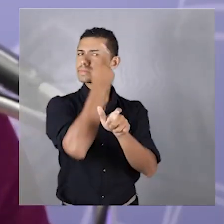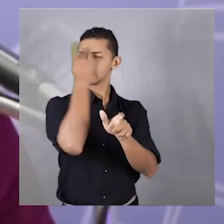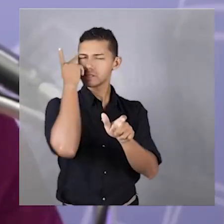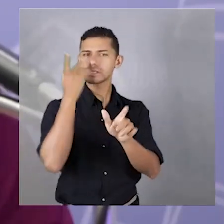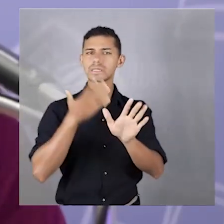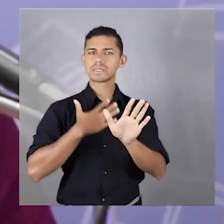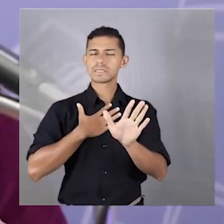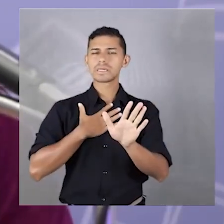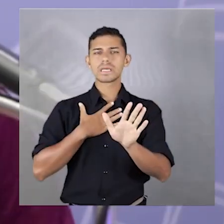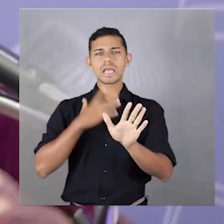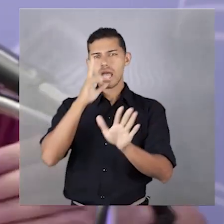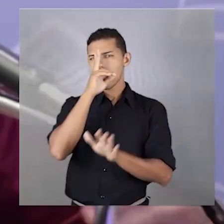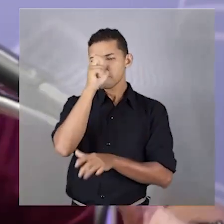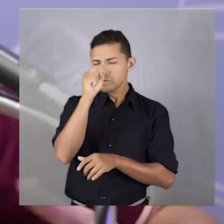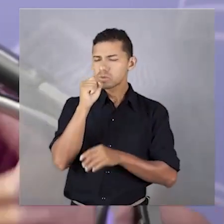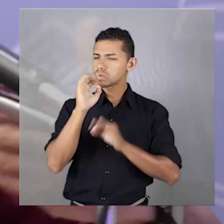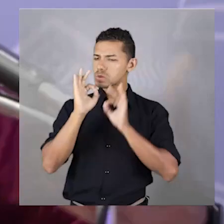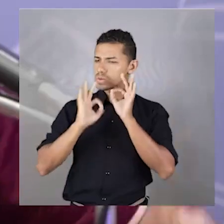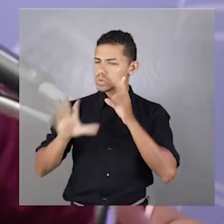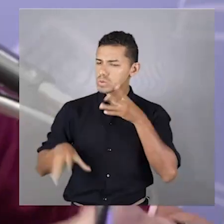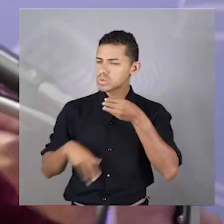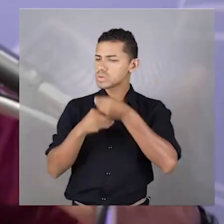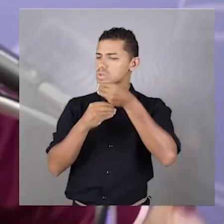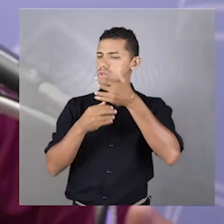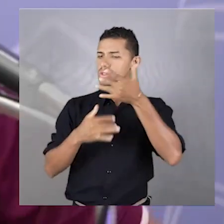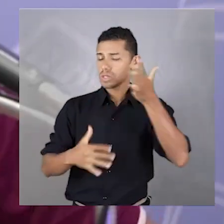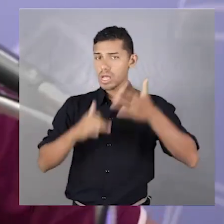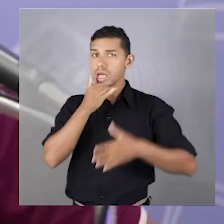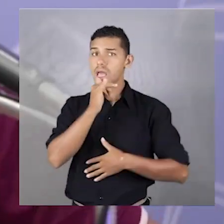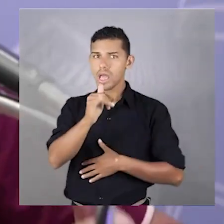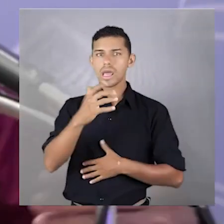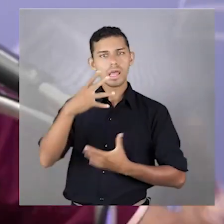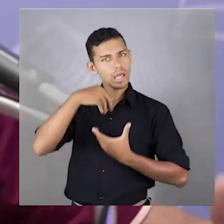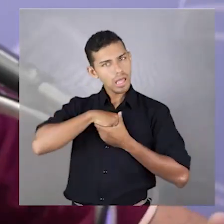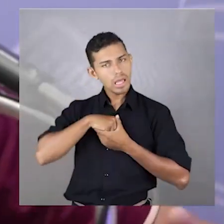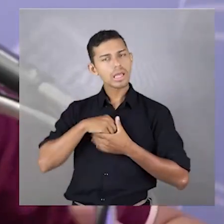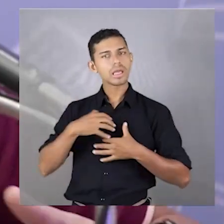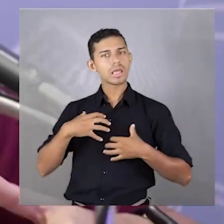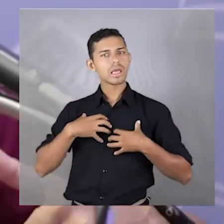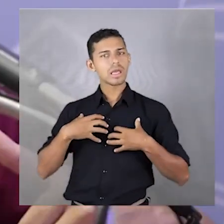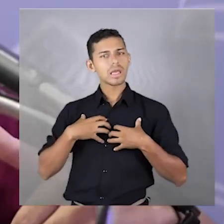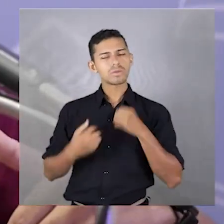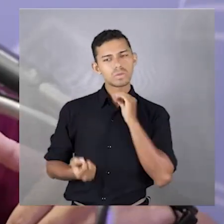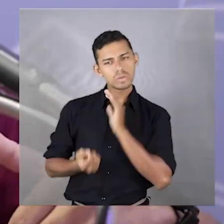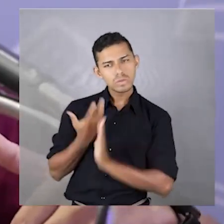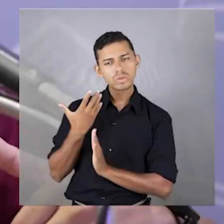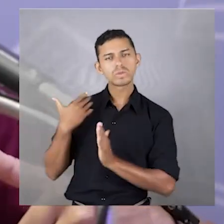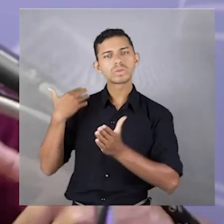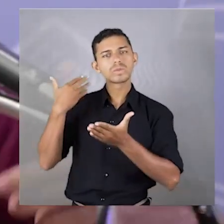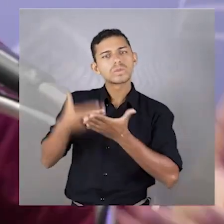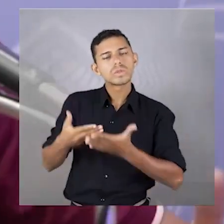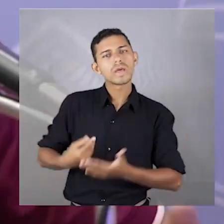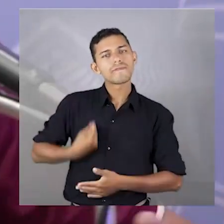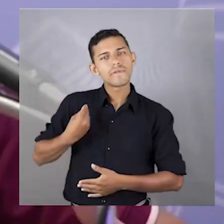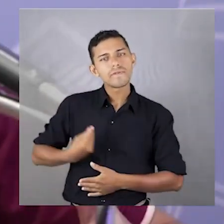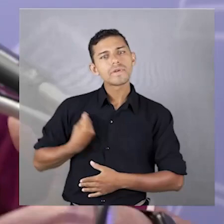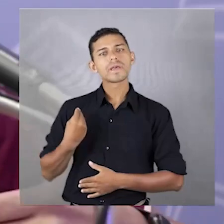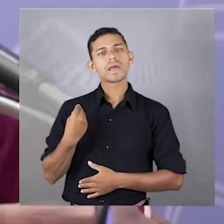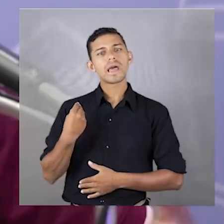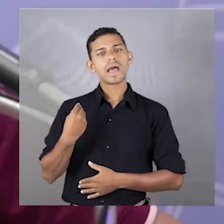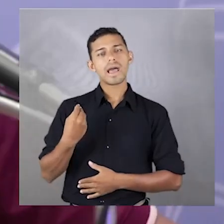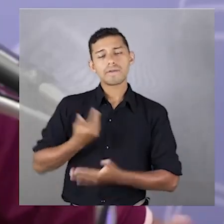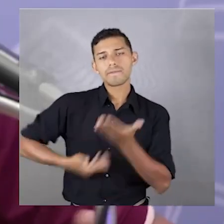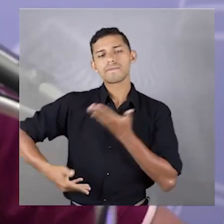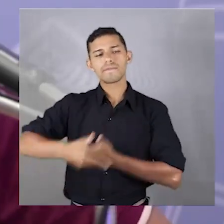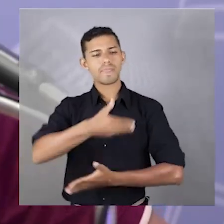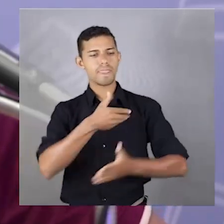as forças para que a gente continue no processo, né, de produção, de viver a vida, de vivência